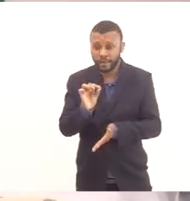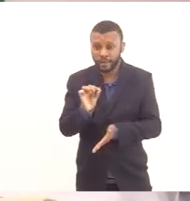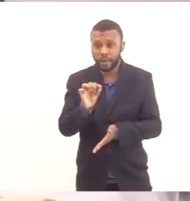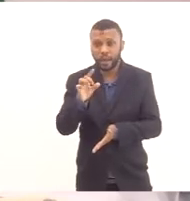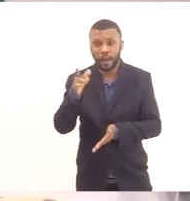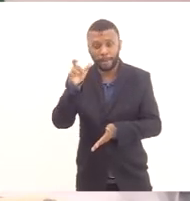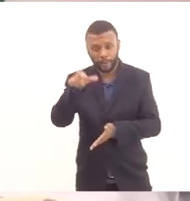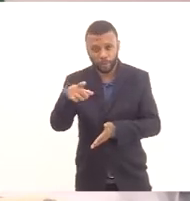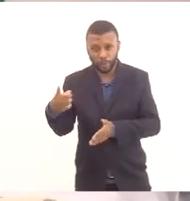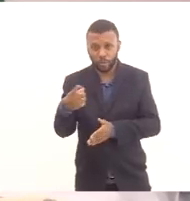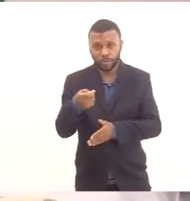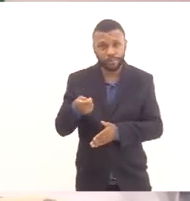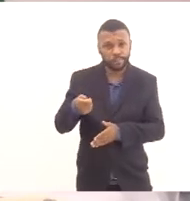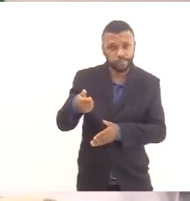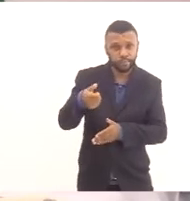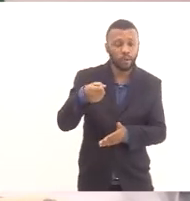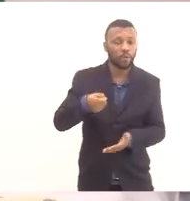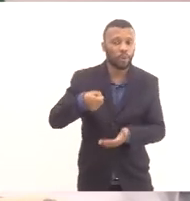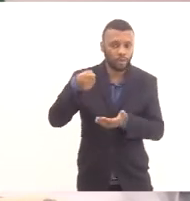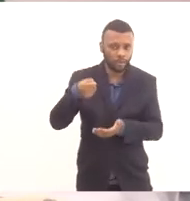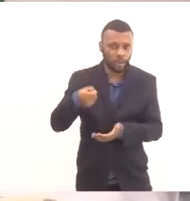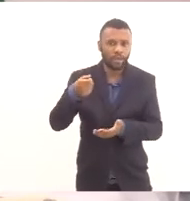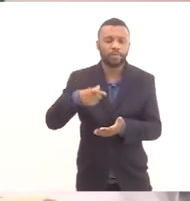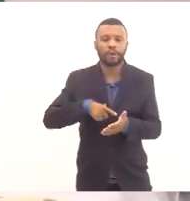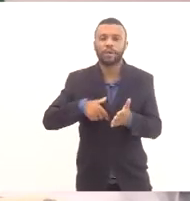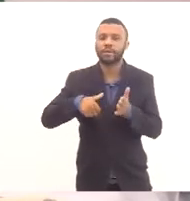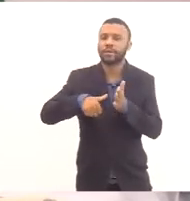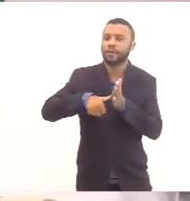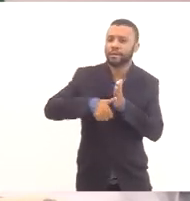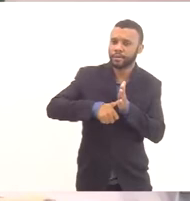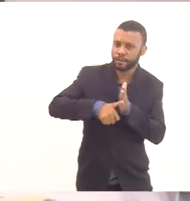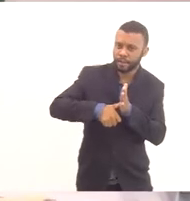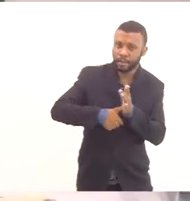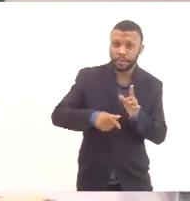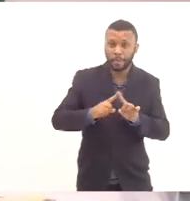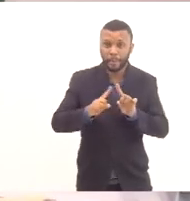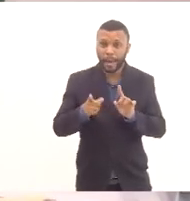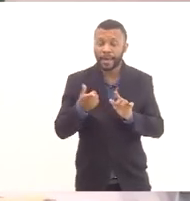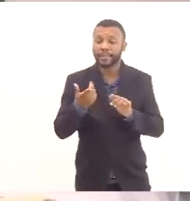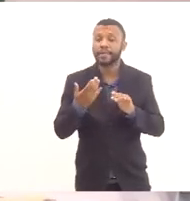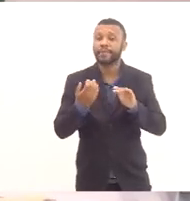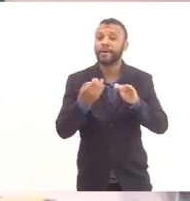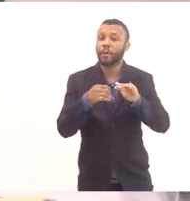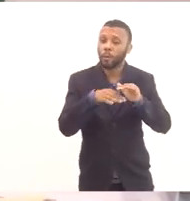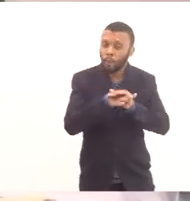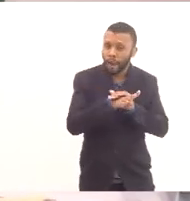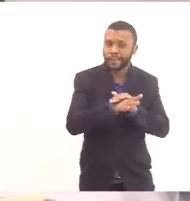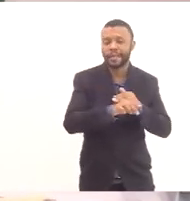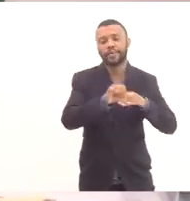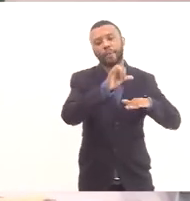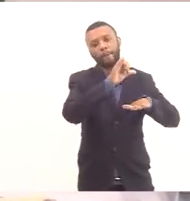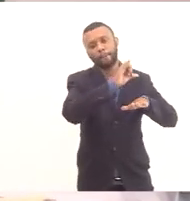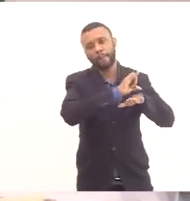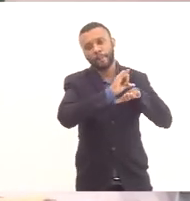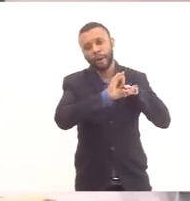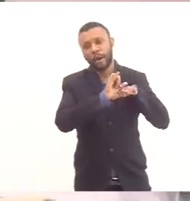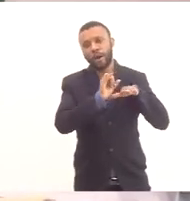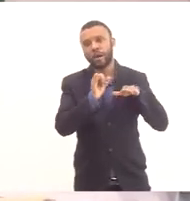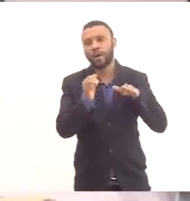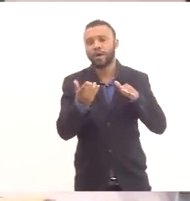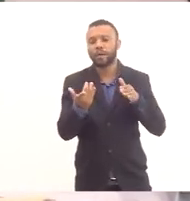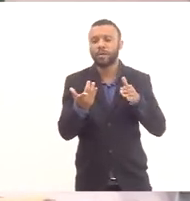fosse beneficiado com a sexta é sindicalizado mas as três estavam guardadas do lado